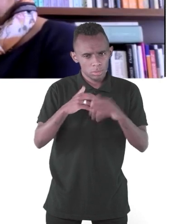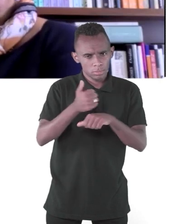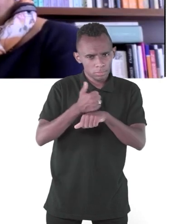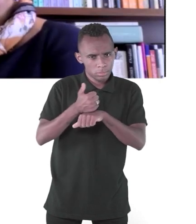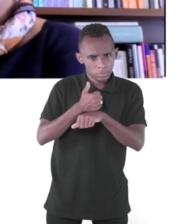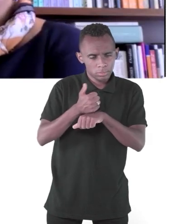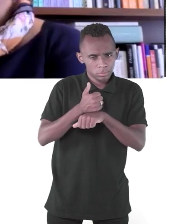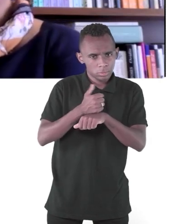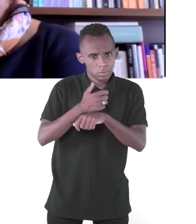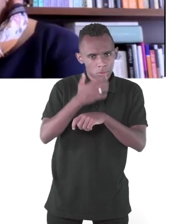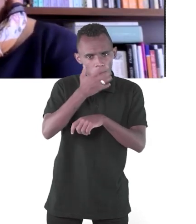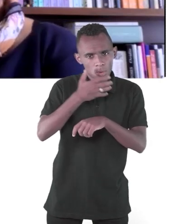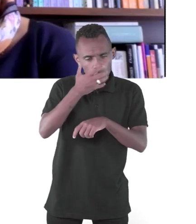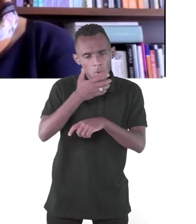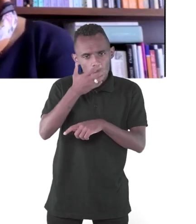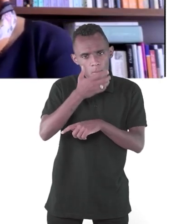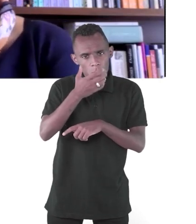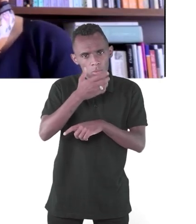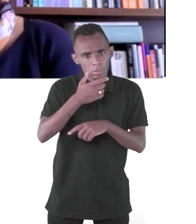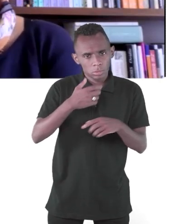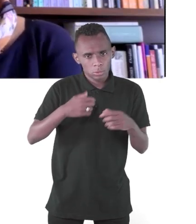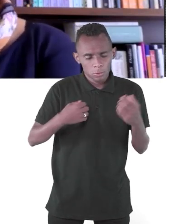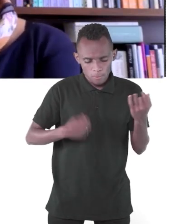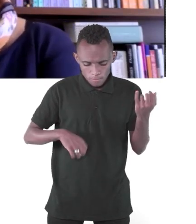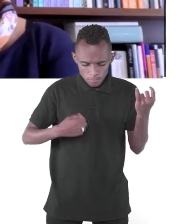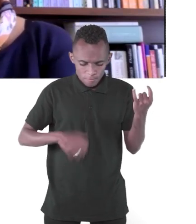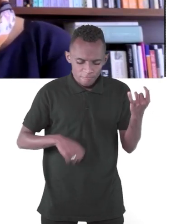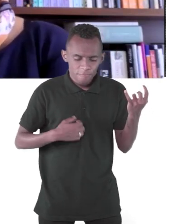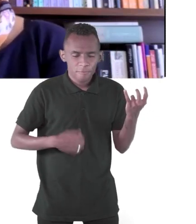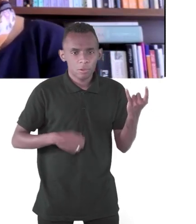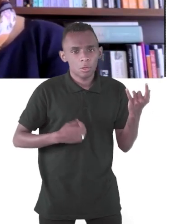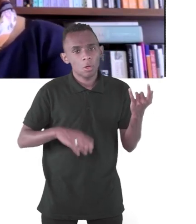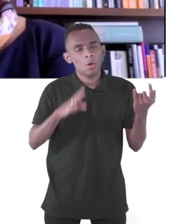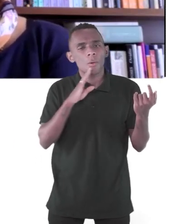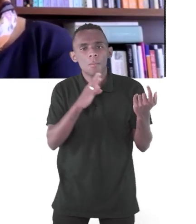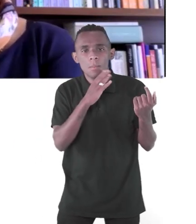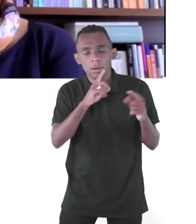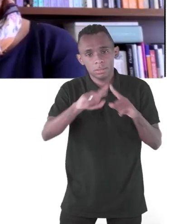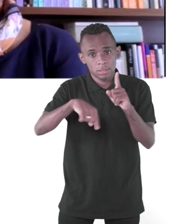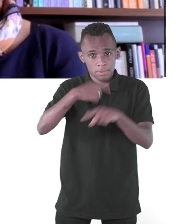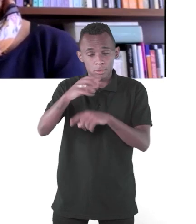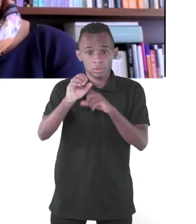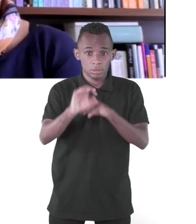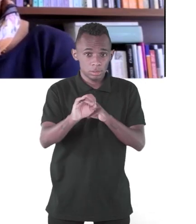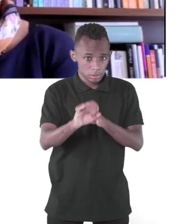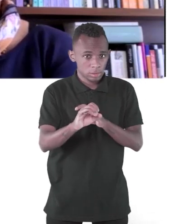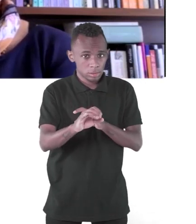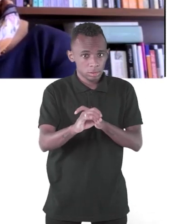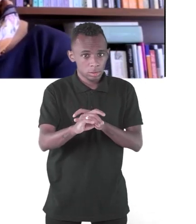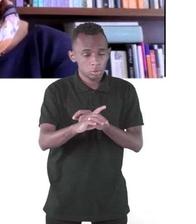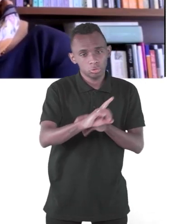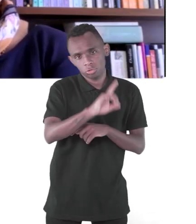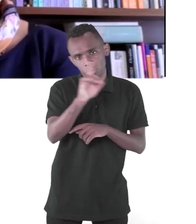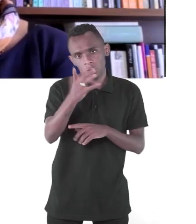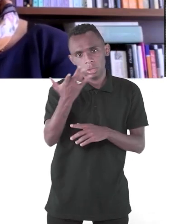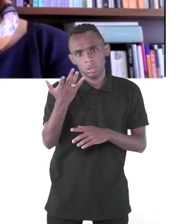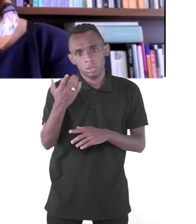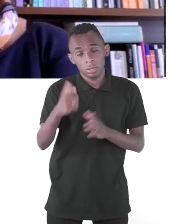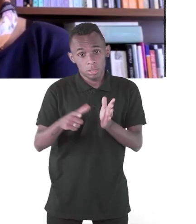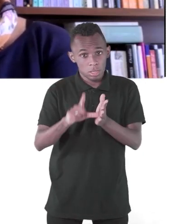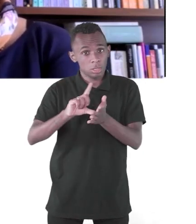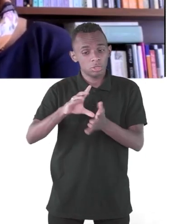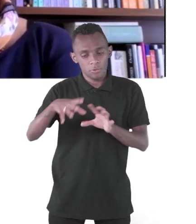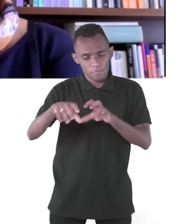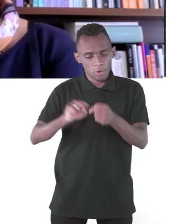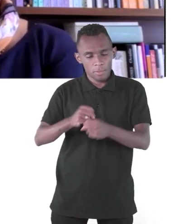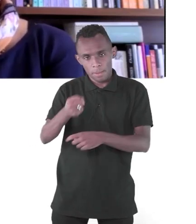músico também há muitos anos. Eu tocava violão em boteco e dava aula de dia. Comecei minha vida assim, antes de